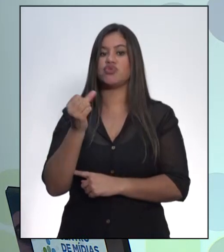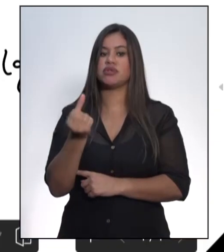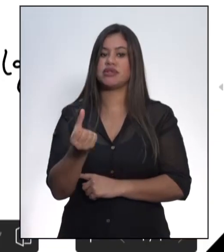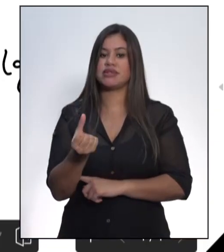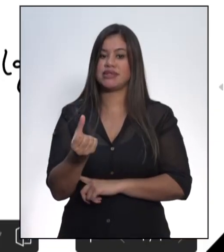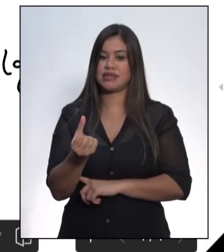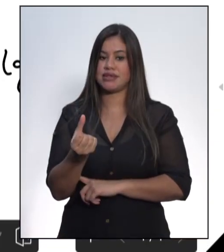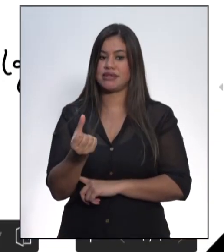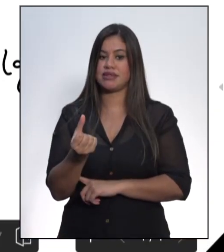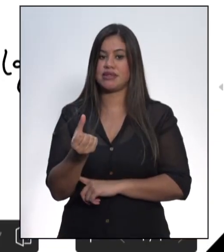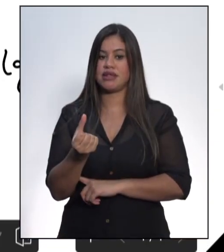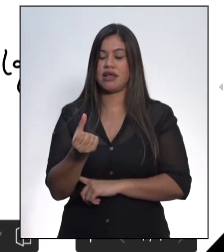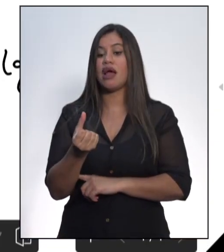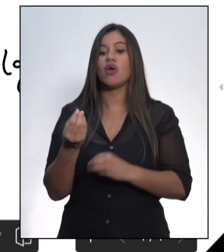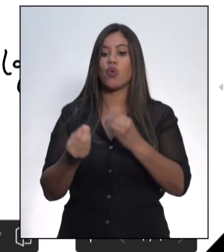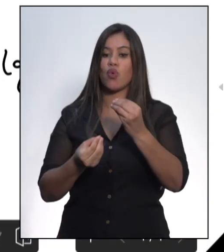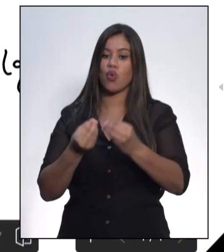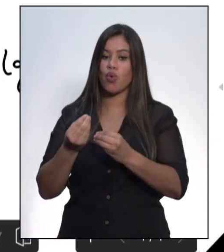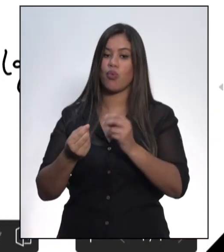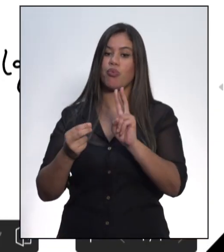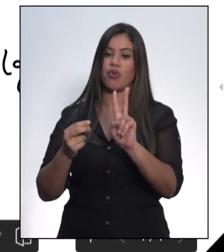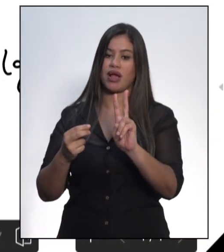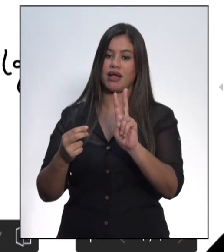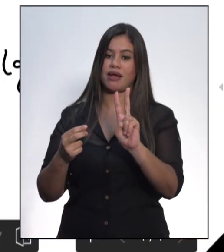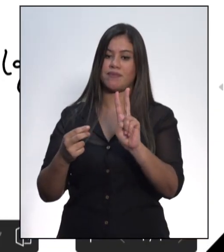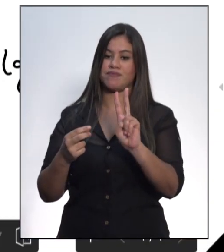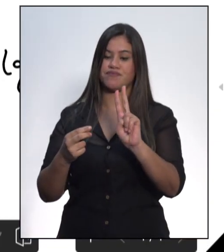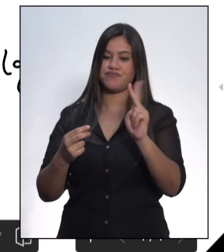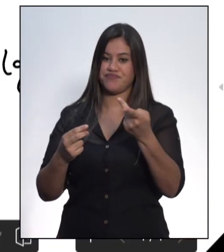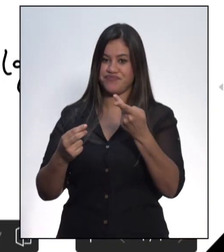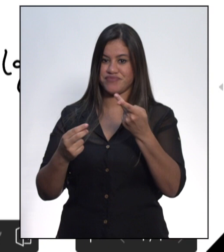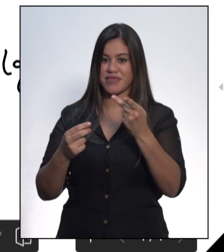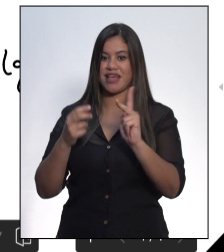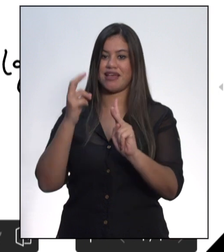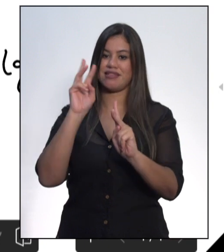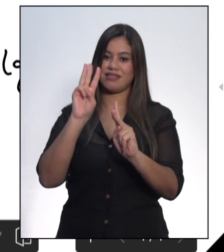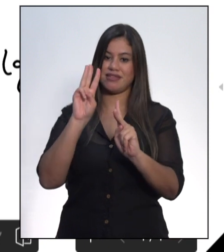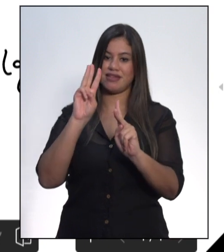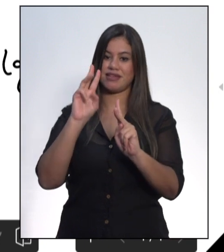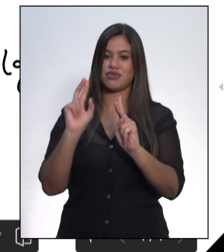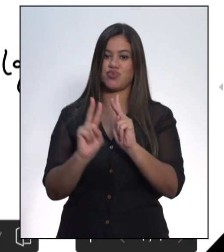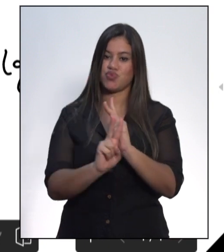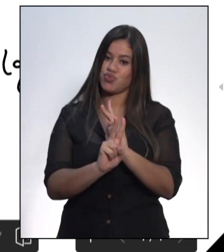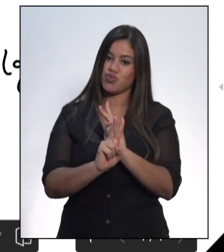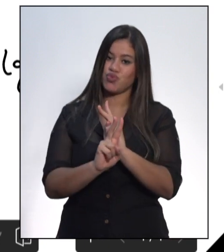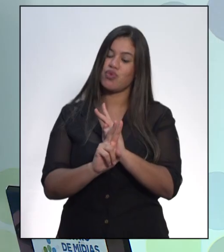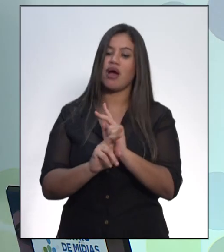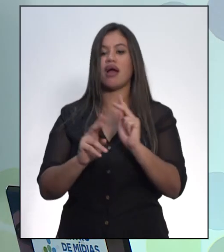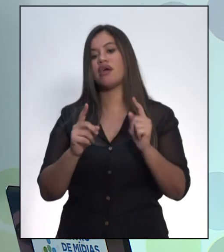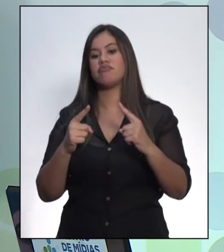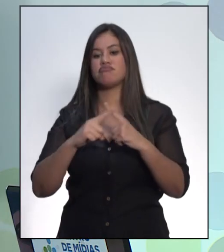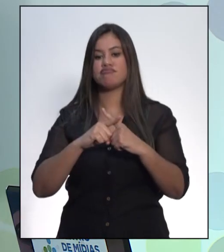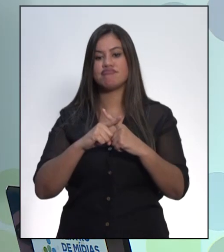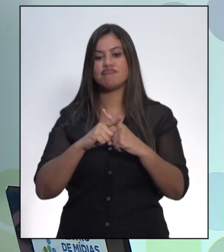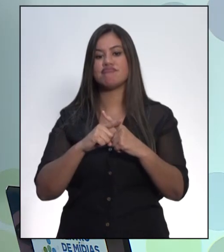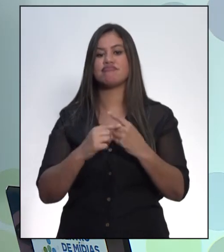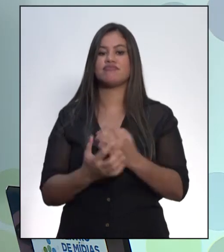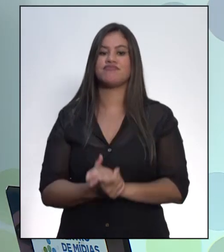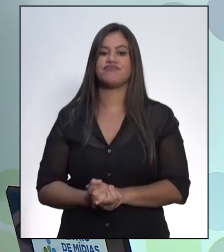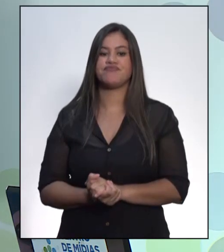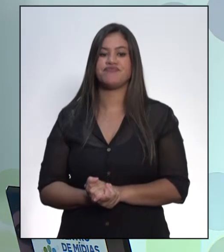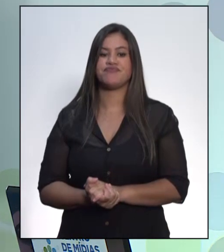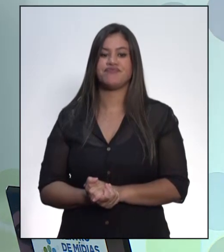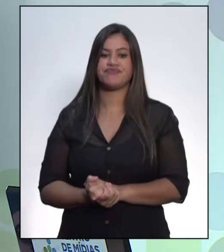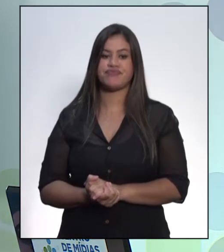o 3. 3 vezes 2, 6. Então, a reação está balanceada. Então, eu vou lá colocar na minha